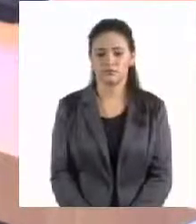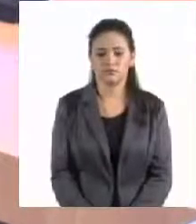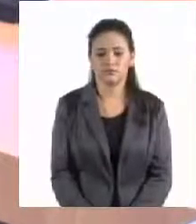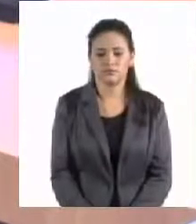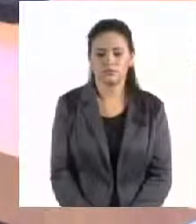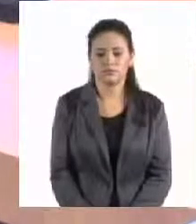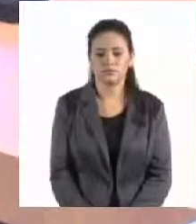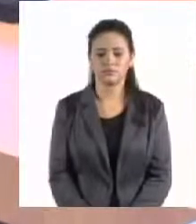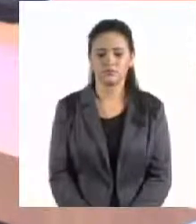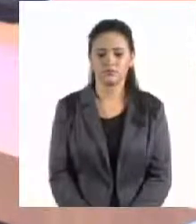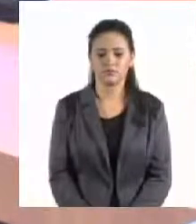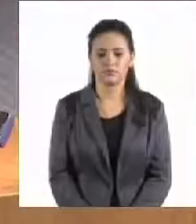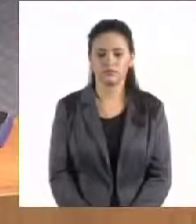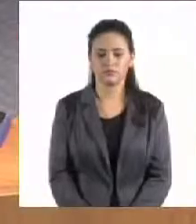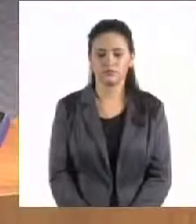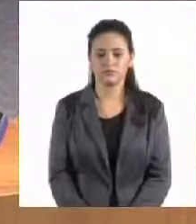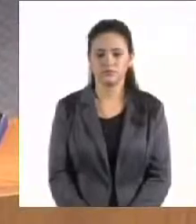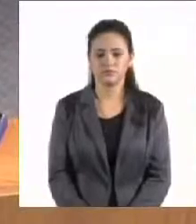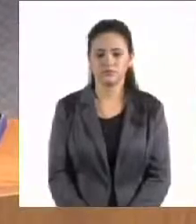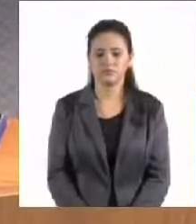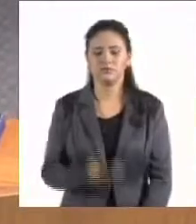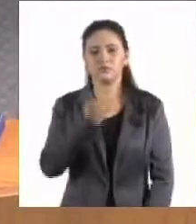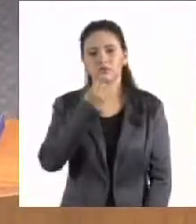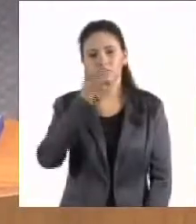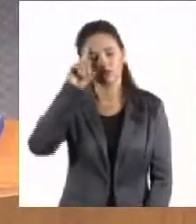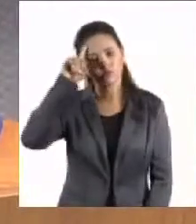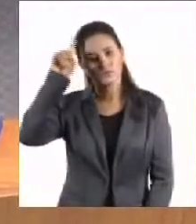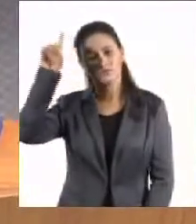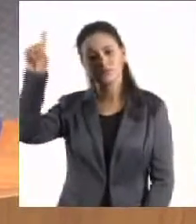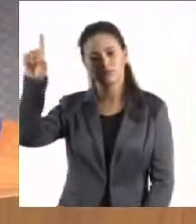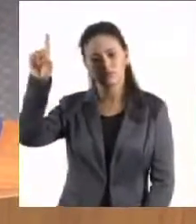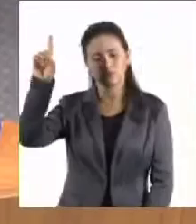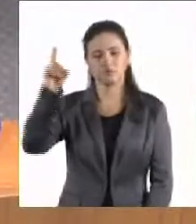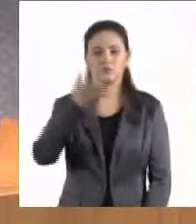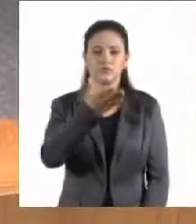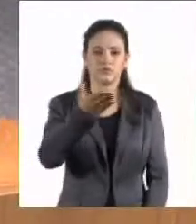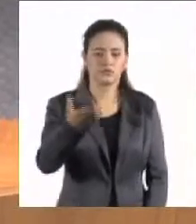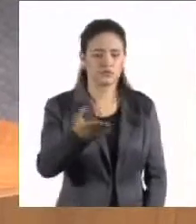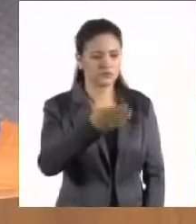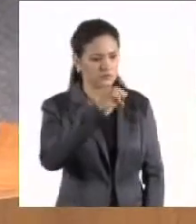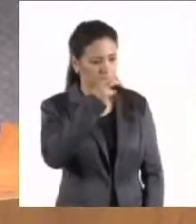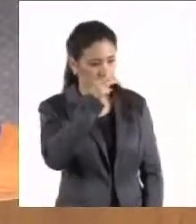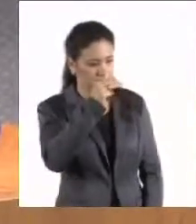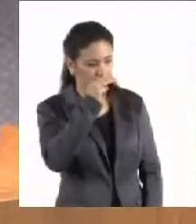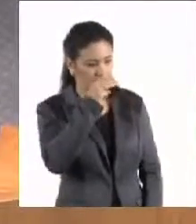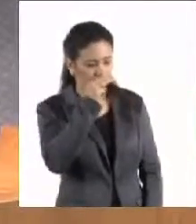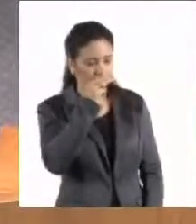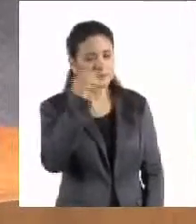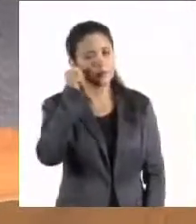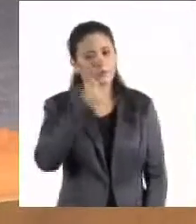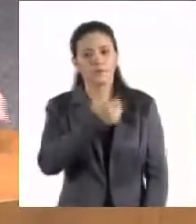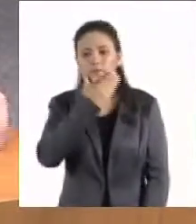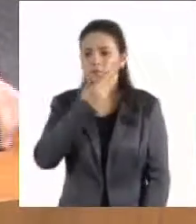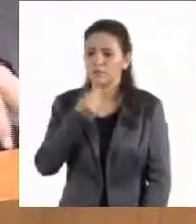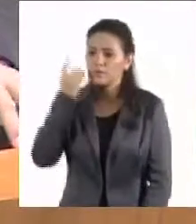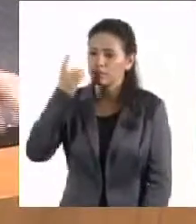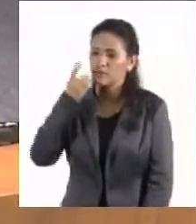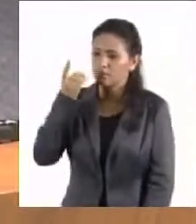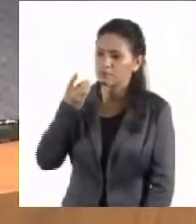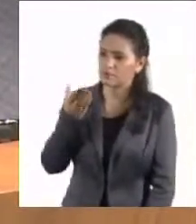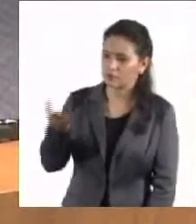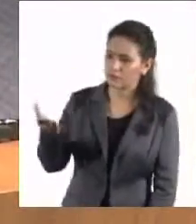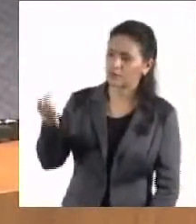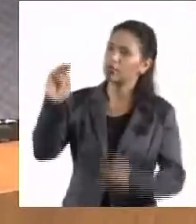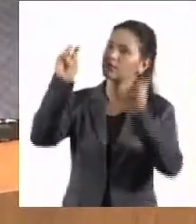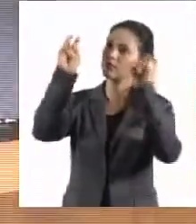Bom dia, senhor presidente Humberto Coutinho, senhoras e senhores deputados, galeria, imprensa, povo